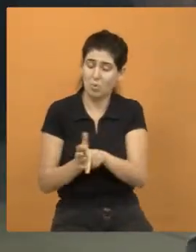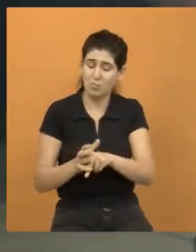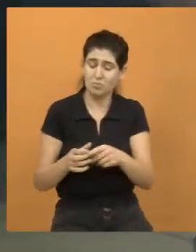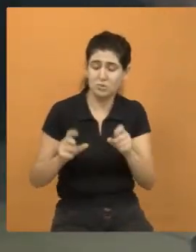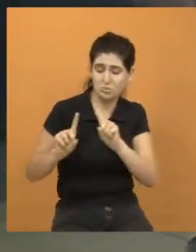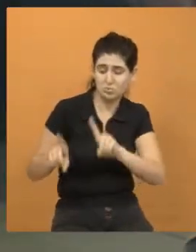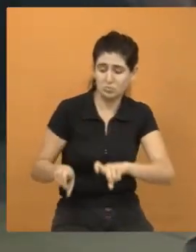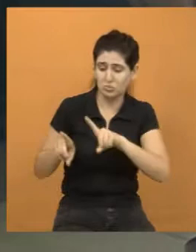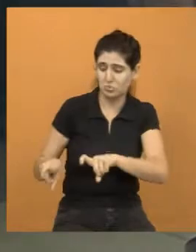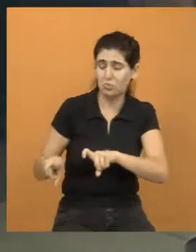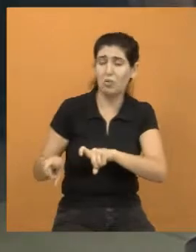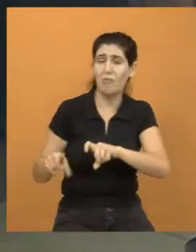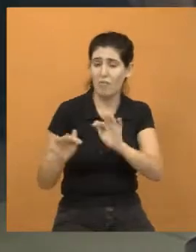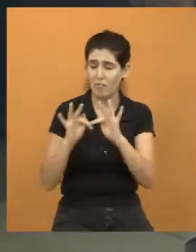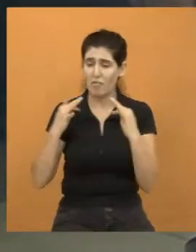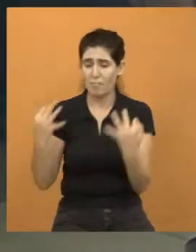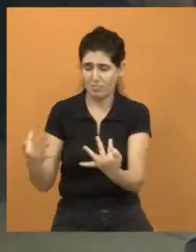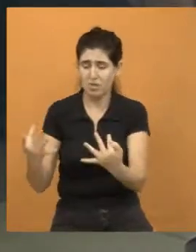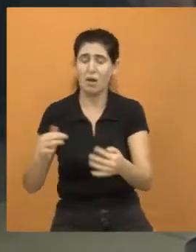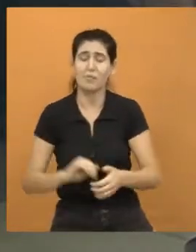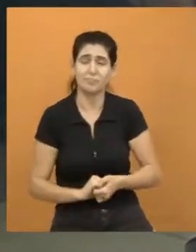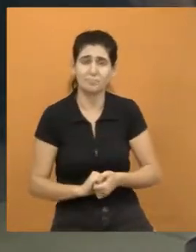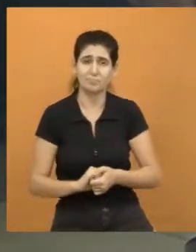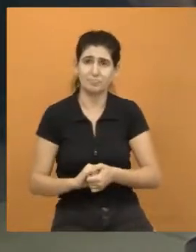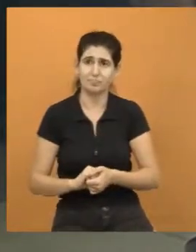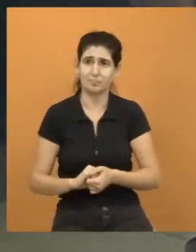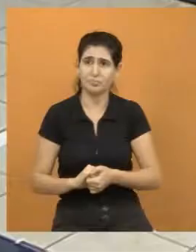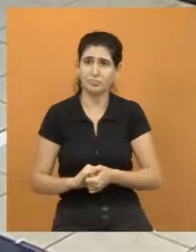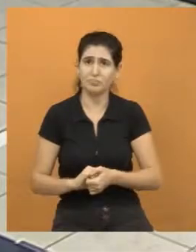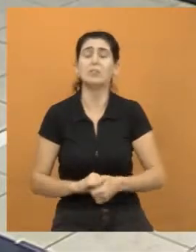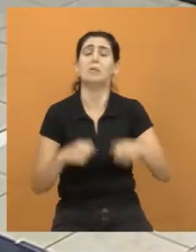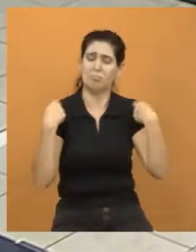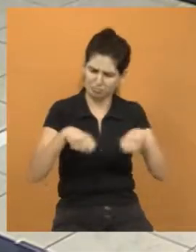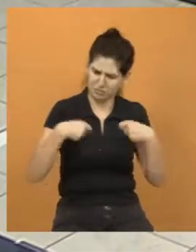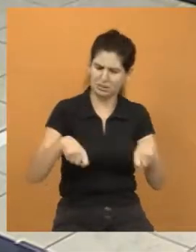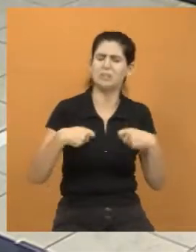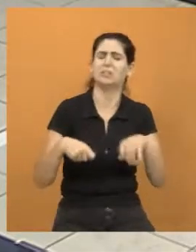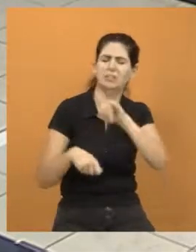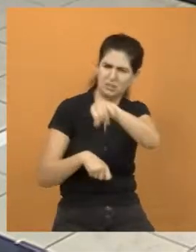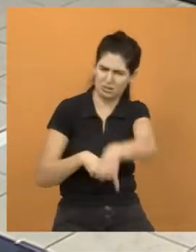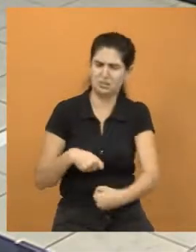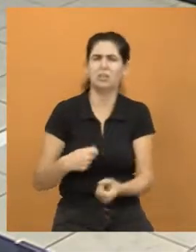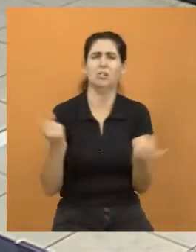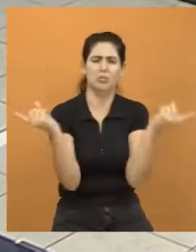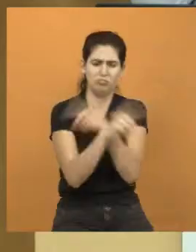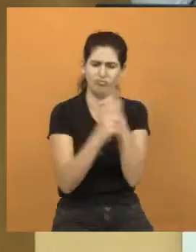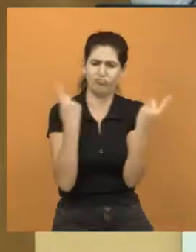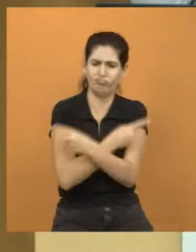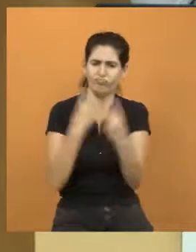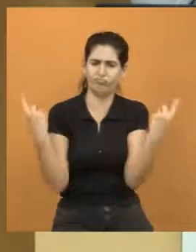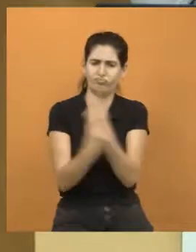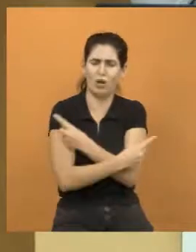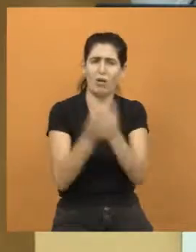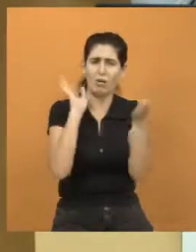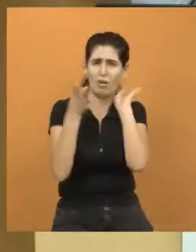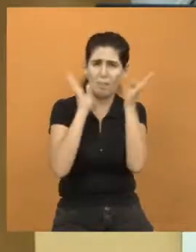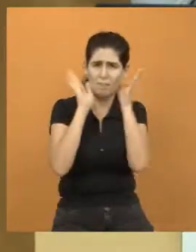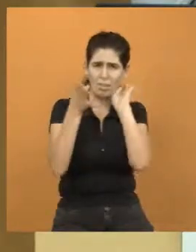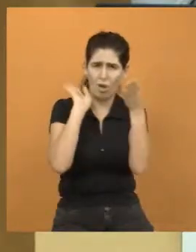você falou muito bem, para chegar lá nesse pessoal, precisa sim do transporte rodoviário dos caminhoneiros. E a gente vê que